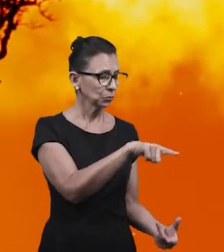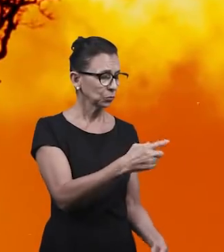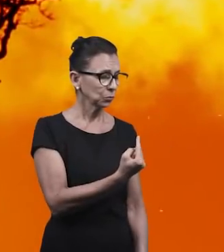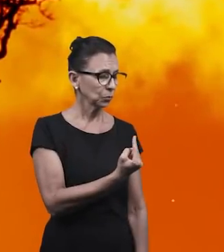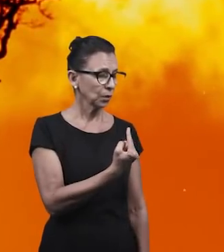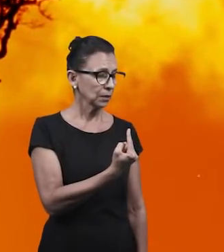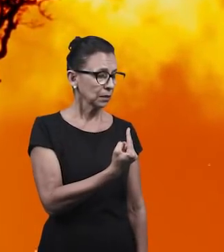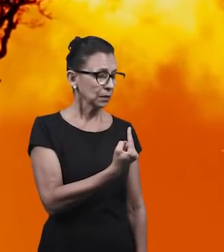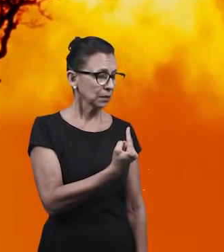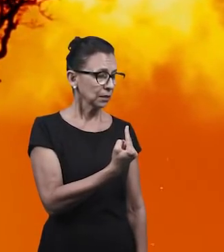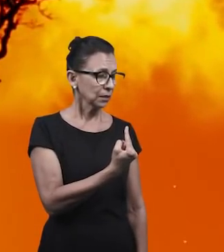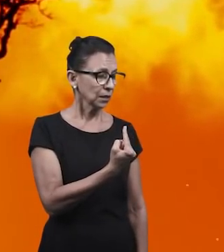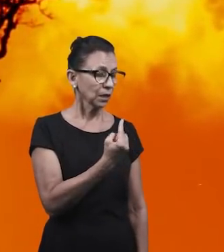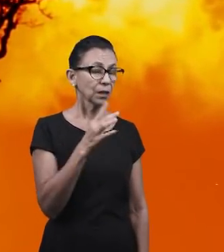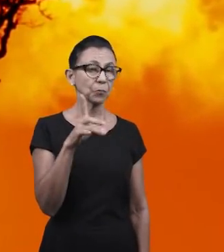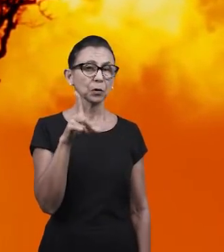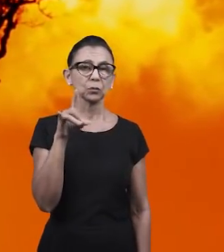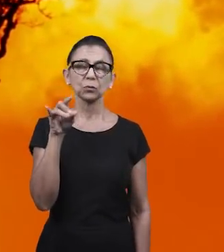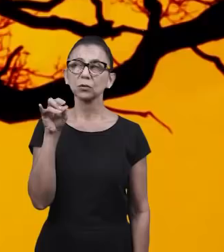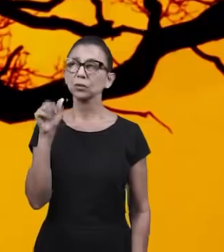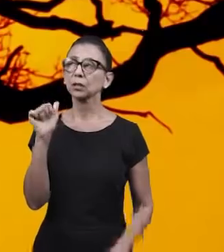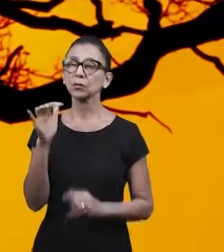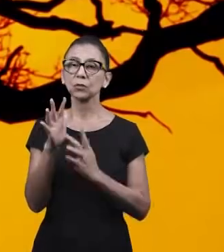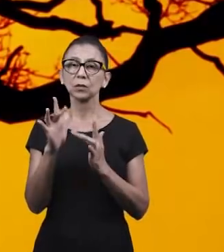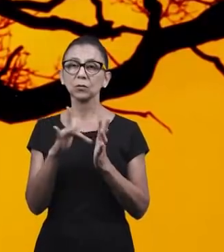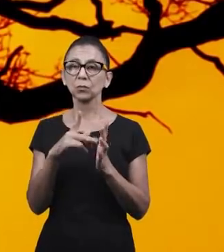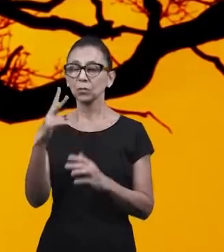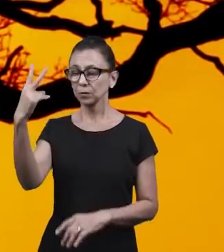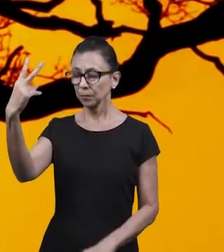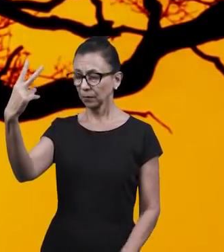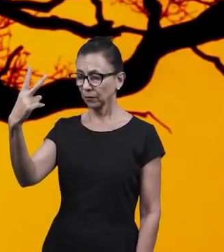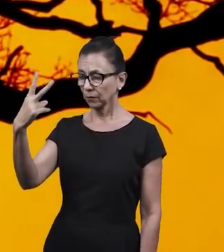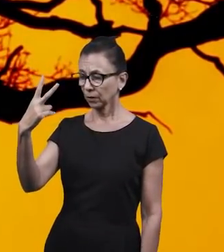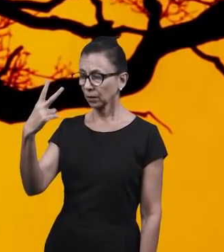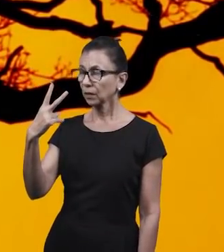e na sequência você assiste ao quadro Perfeito Louvor.